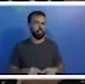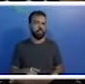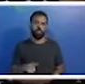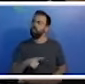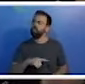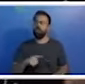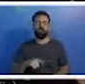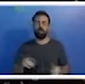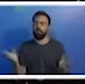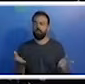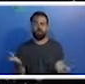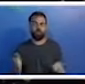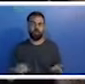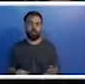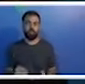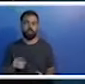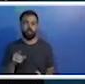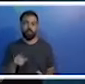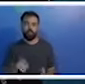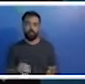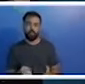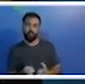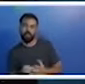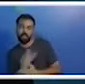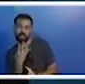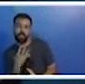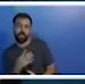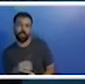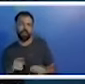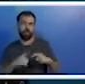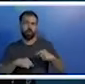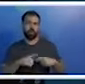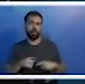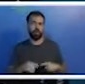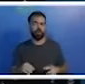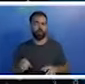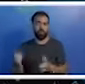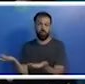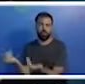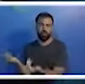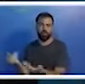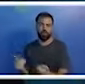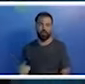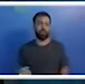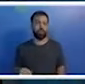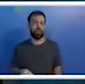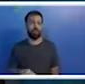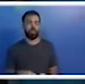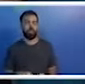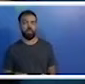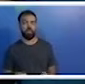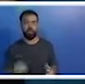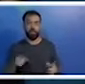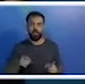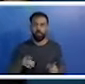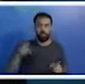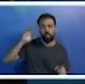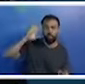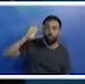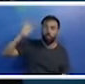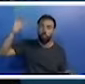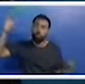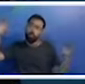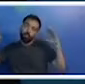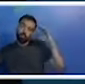faça um desenho para representar a sua ideia Então agora vocês vão usar a sua imaginação vão voar no tapete voador e vão